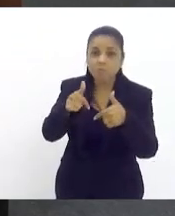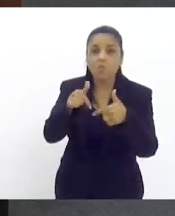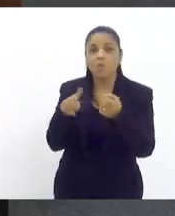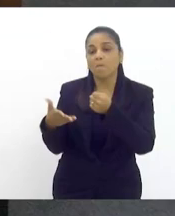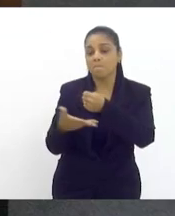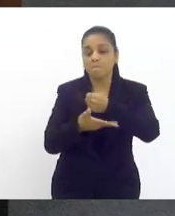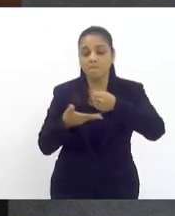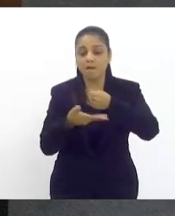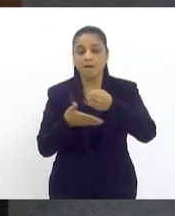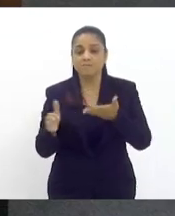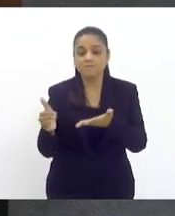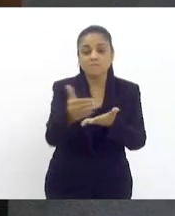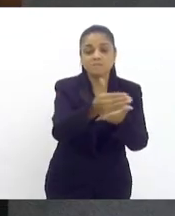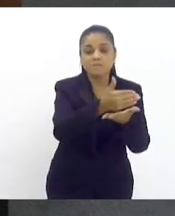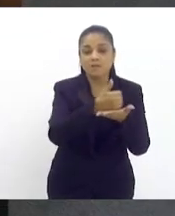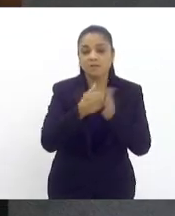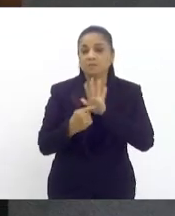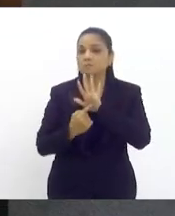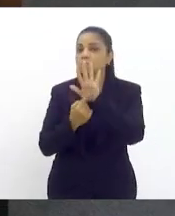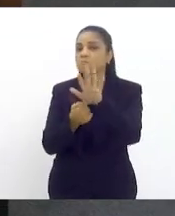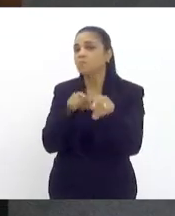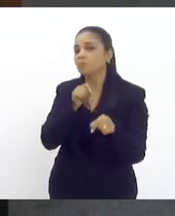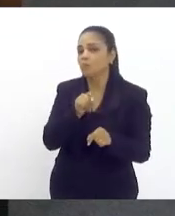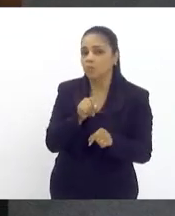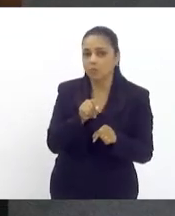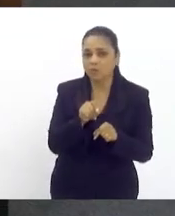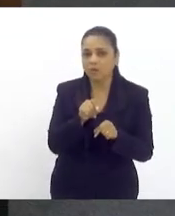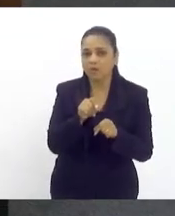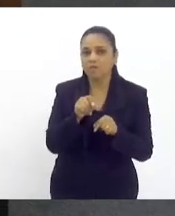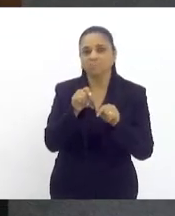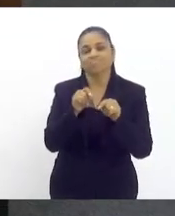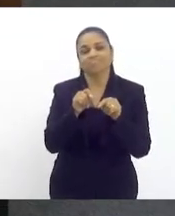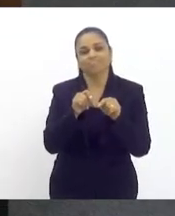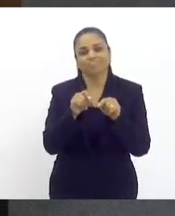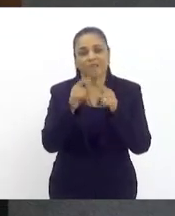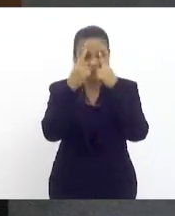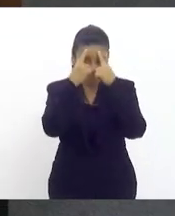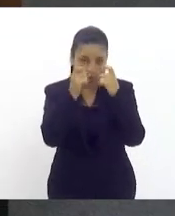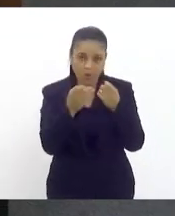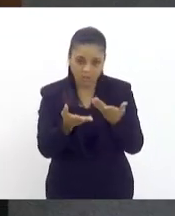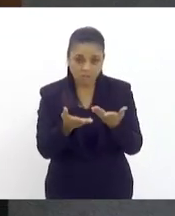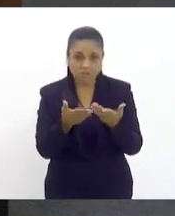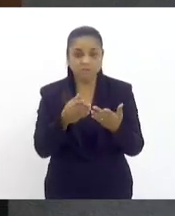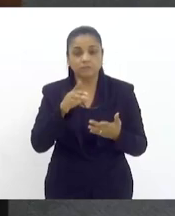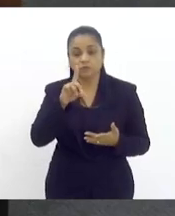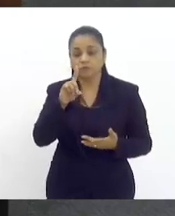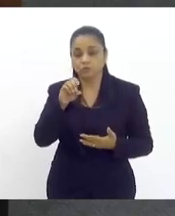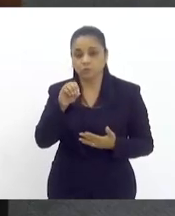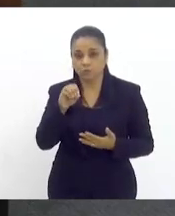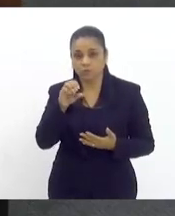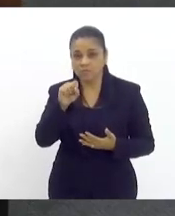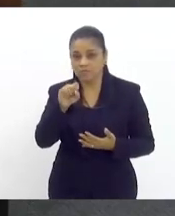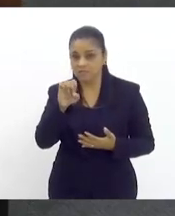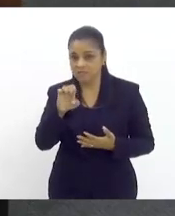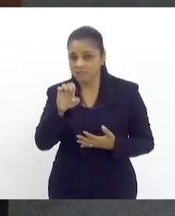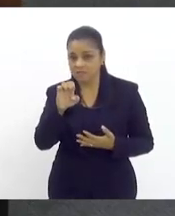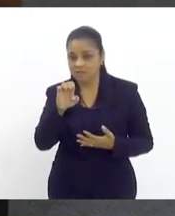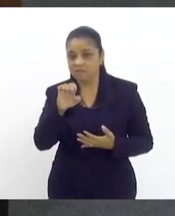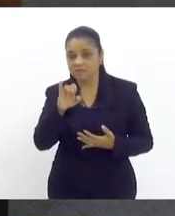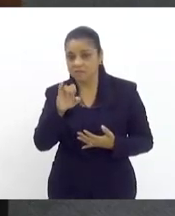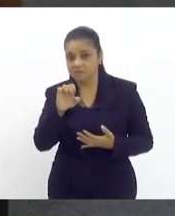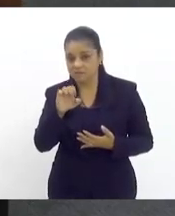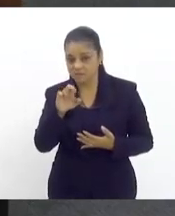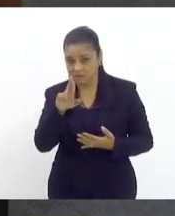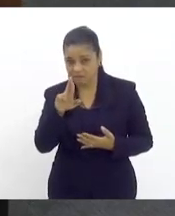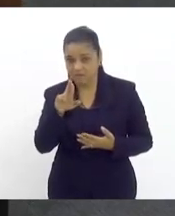em dados que revelem essas especificidades o doce mulher já levantado aqui pela deputada